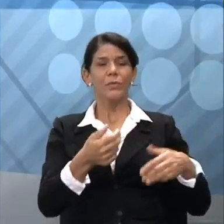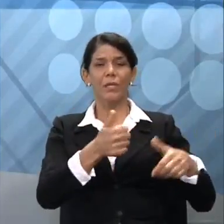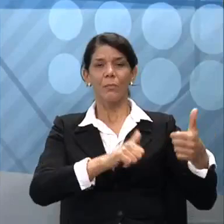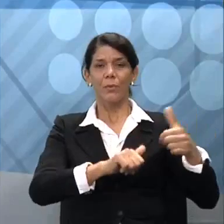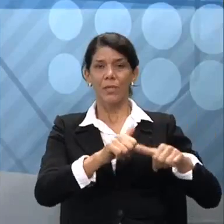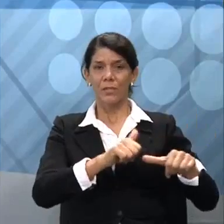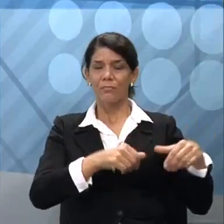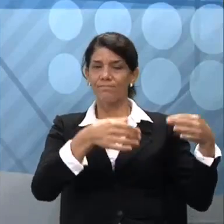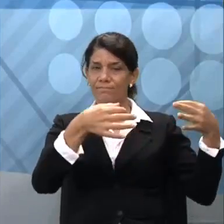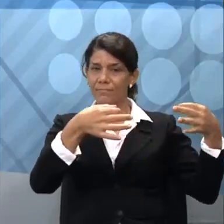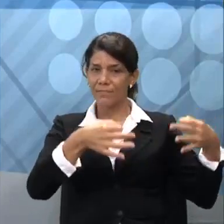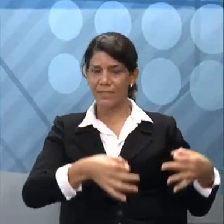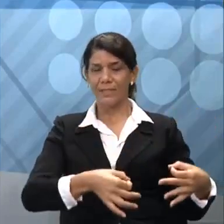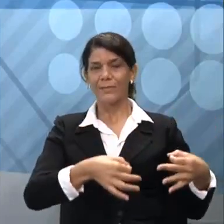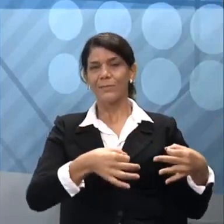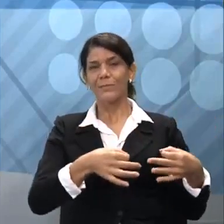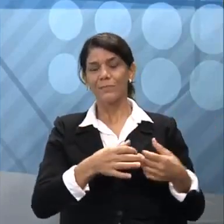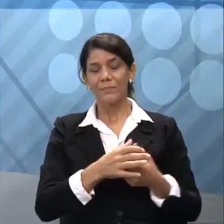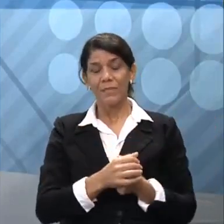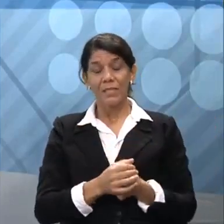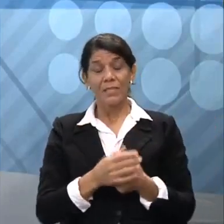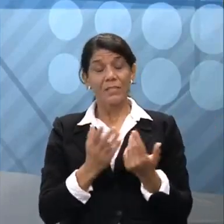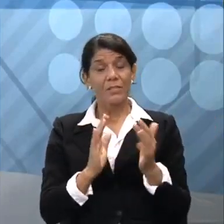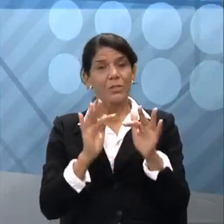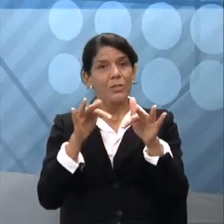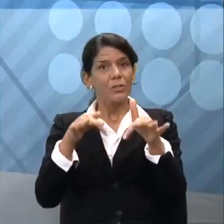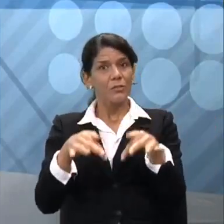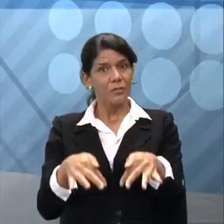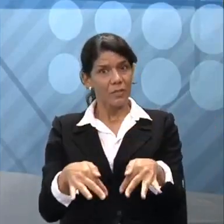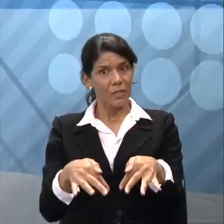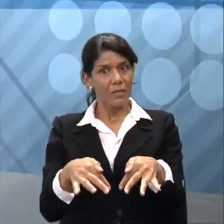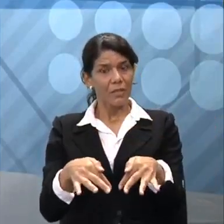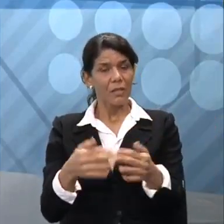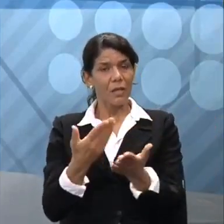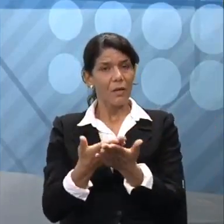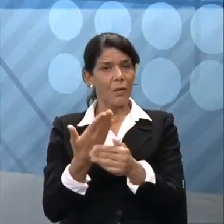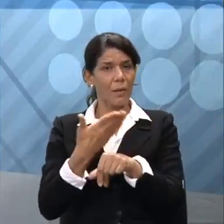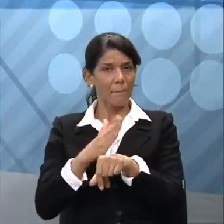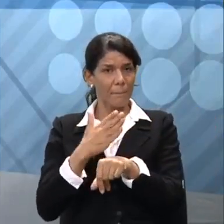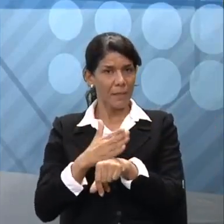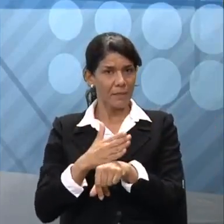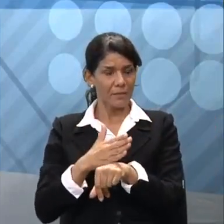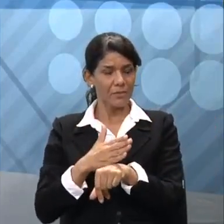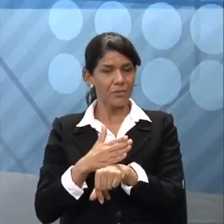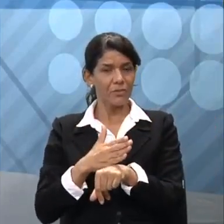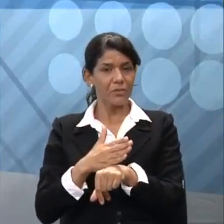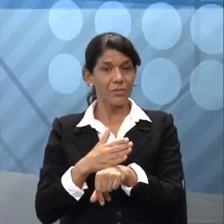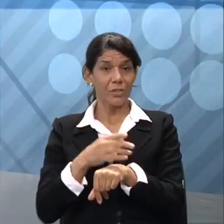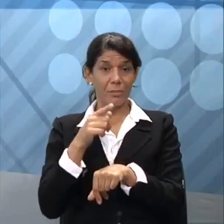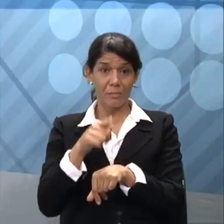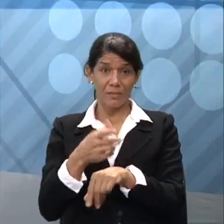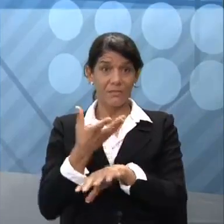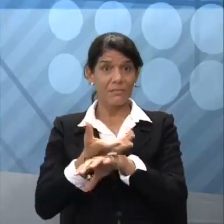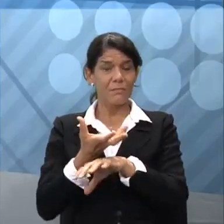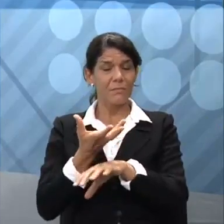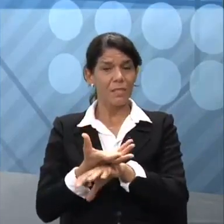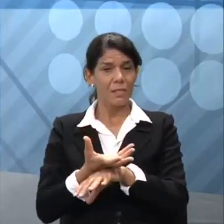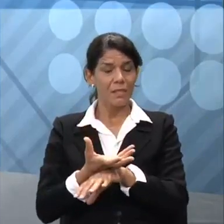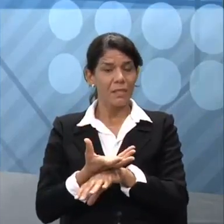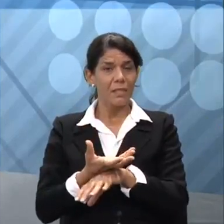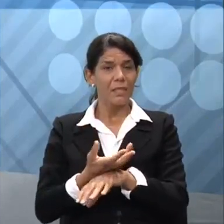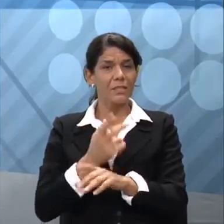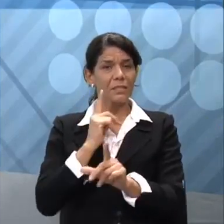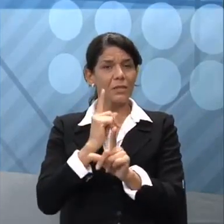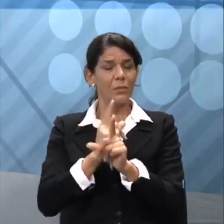maneira bastante didática. Finalizamos as aulas práticas propostas para essa disciplina. Eu te